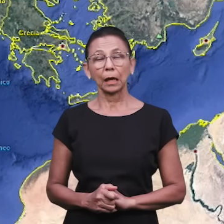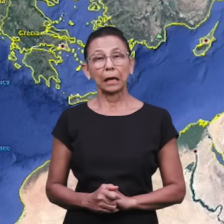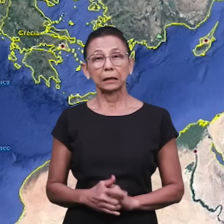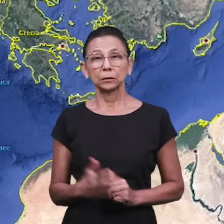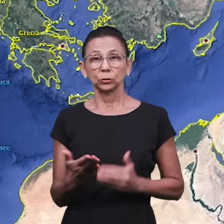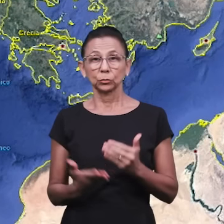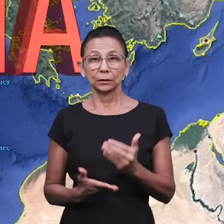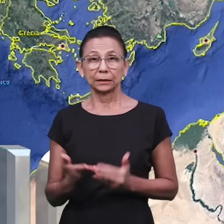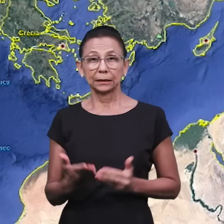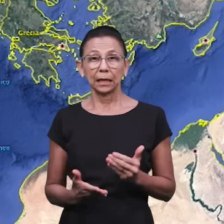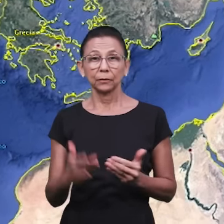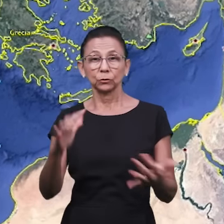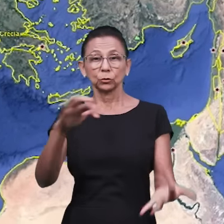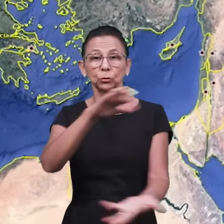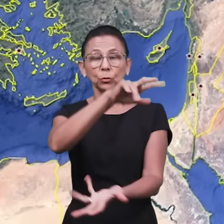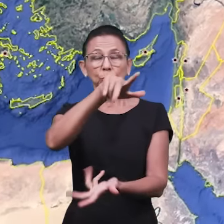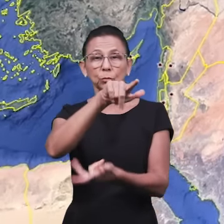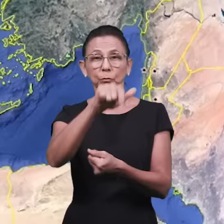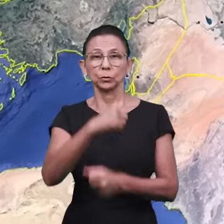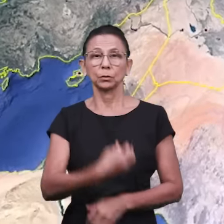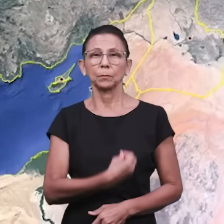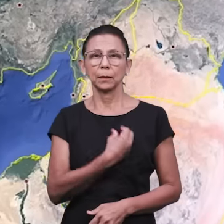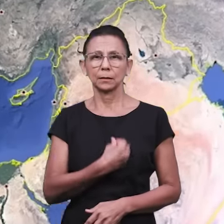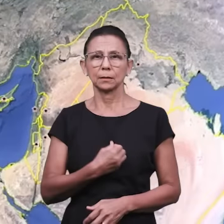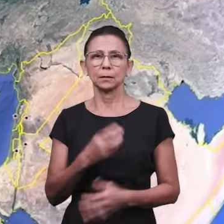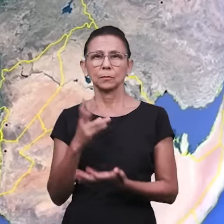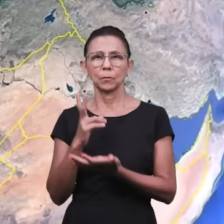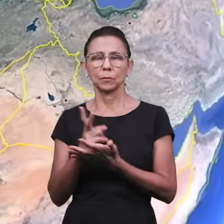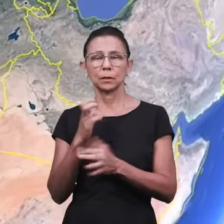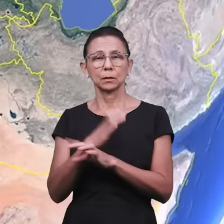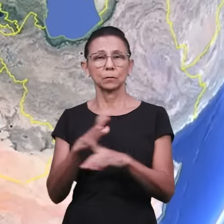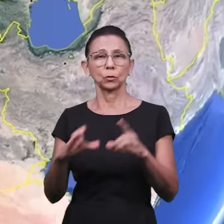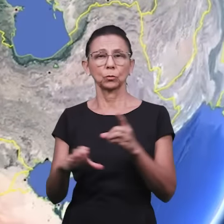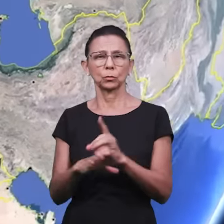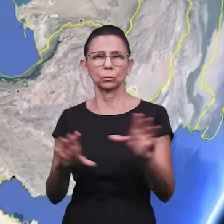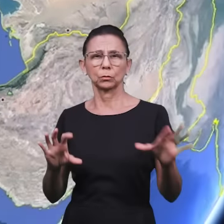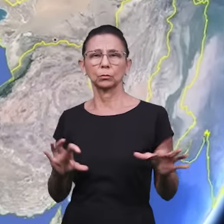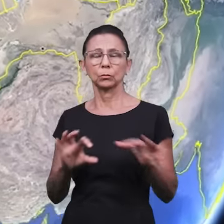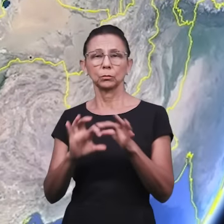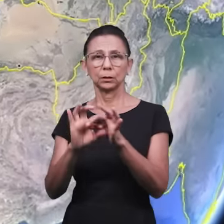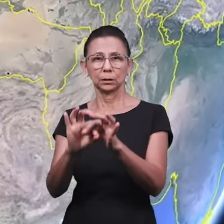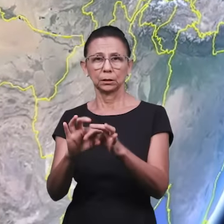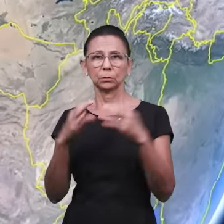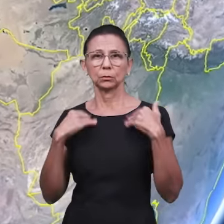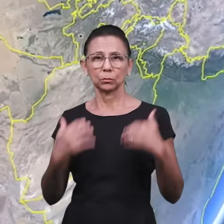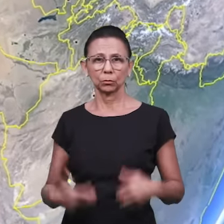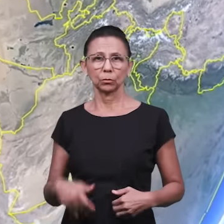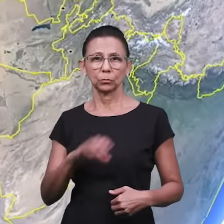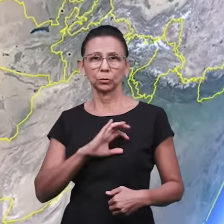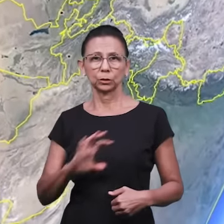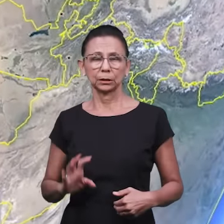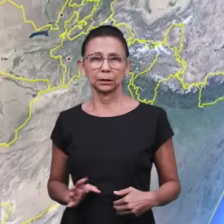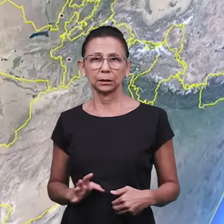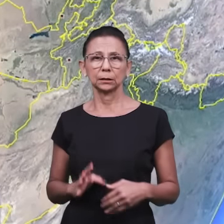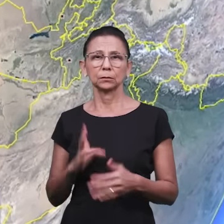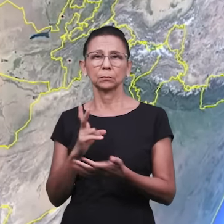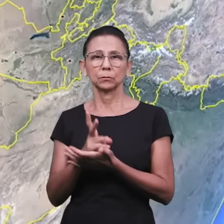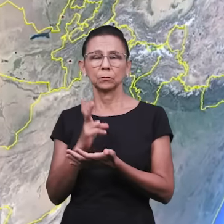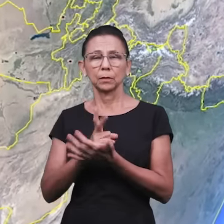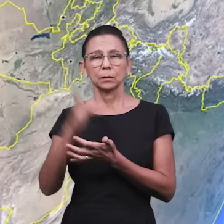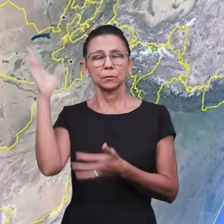Todas as partes do mundo participam de um mesmo culto, em conjunto, no mesmo corpo e no mesmo